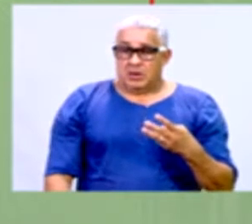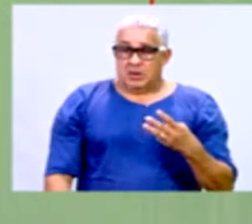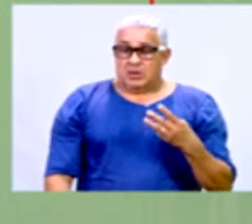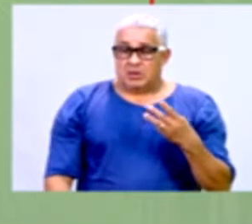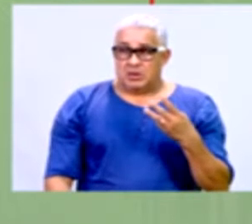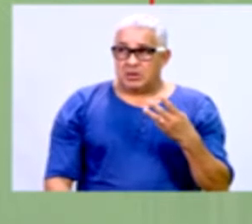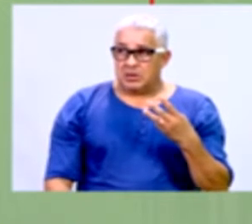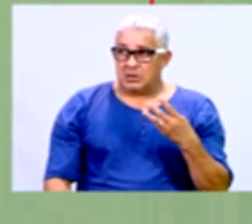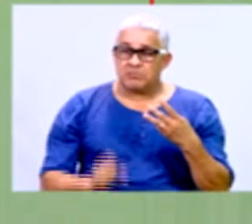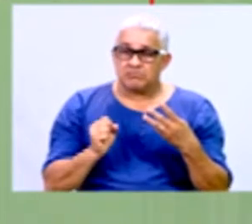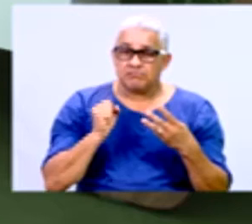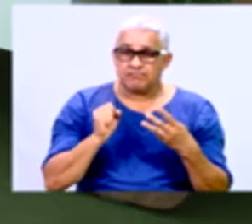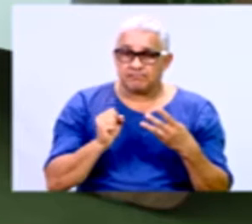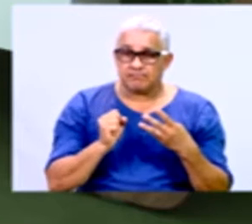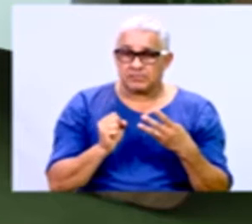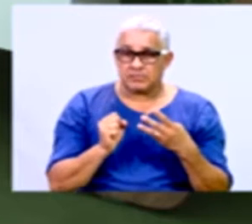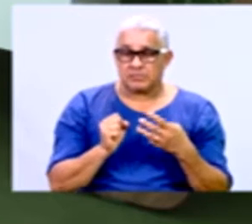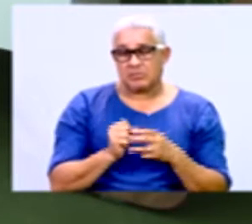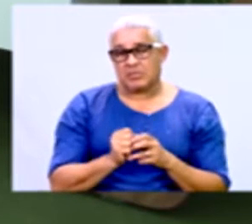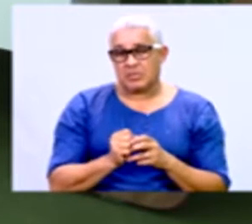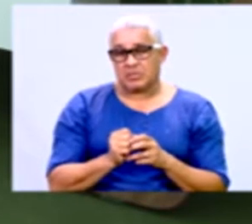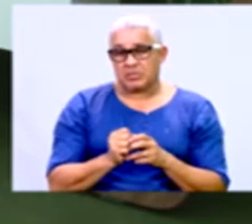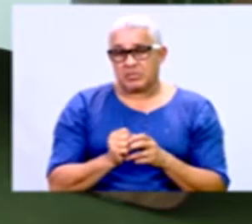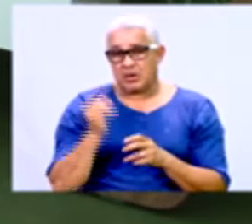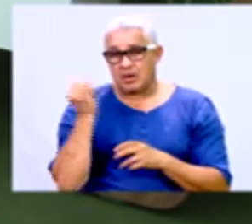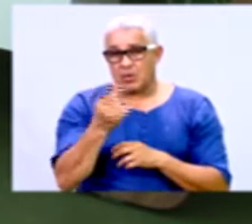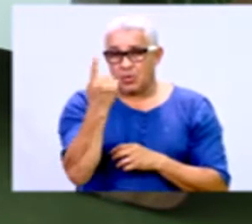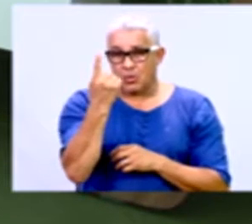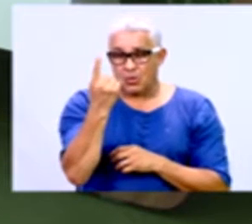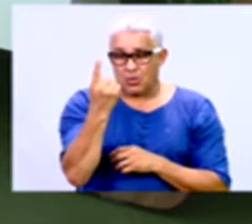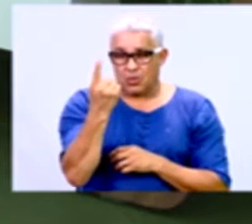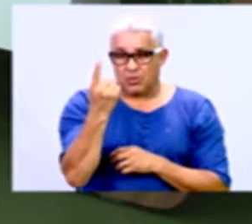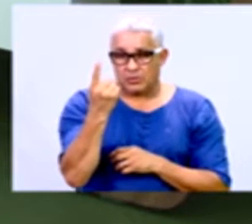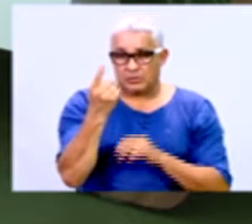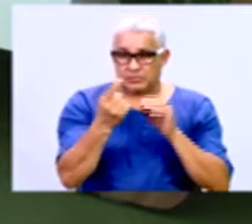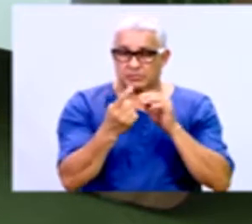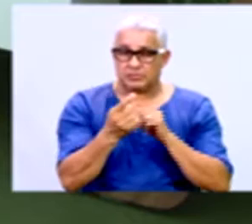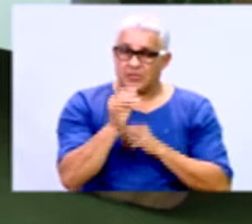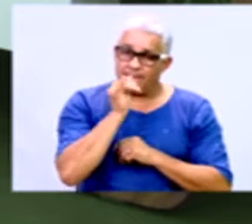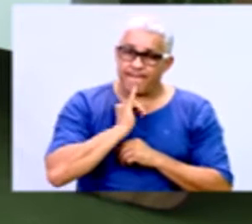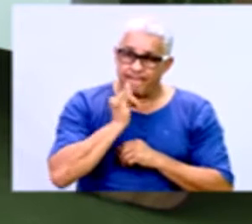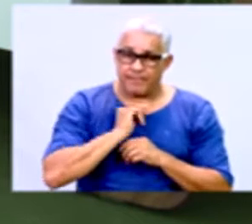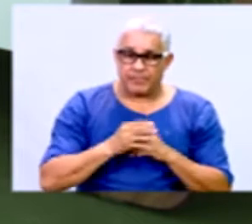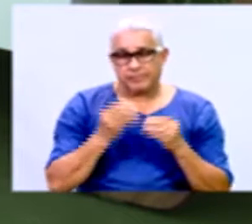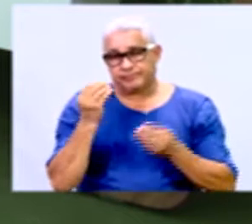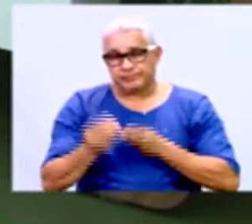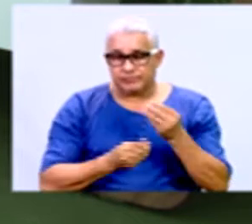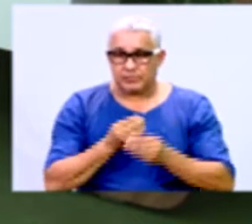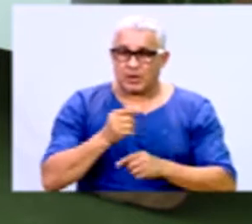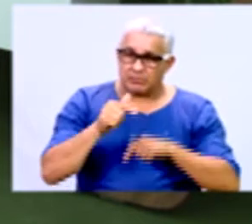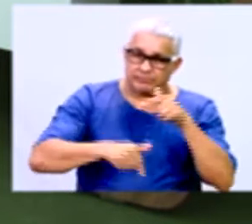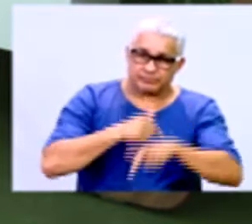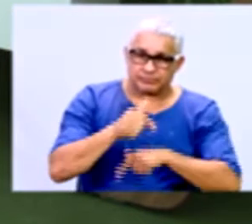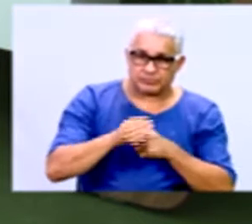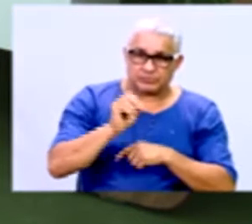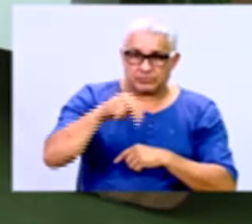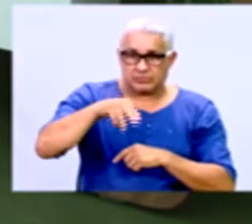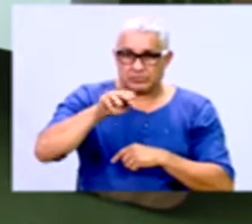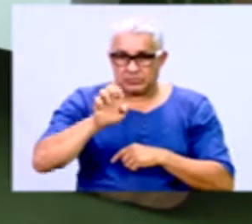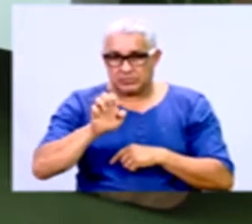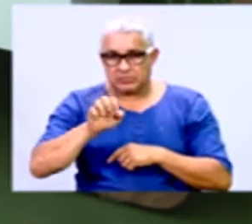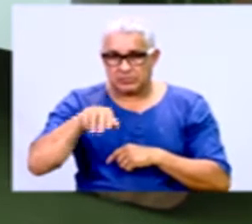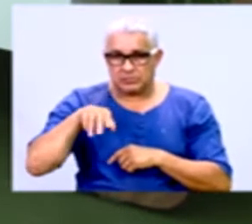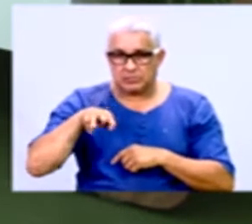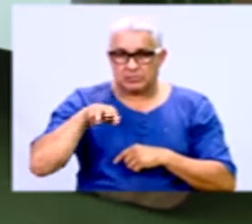O senhor poderia citar aí alguns exemplos para a gente ver na prática como é que funciona aí cada um, o One-Way, a criptografia simétrica